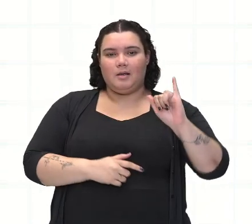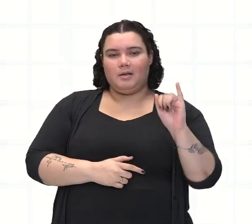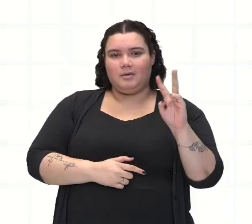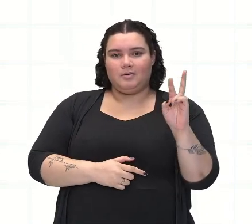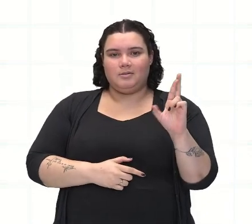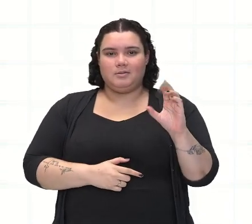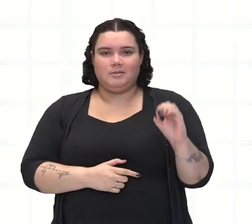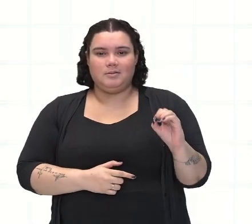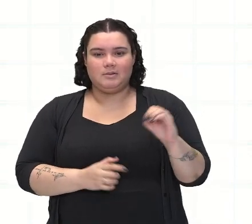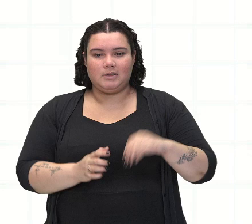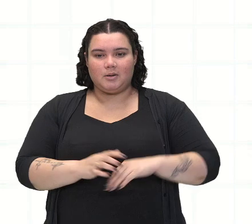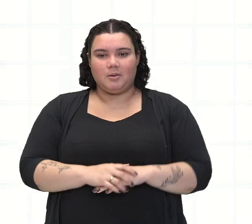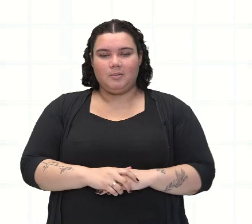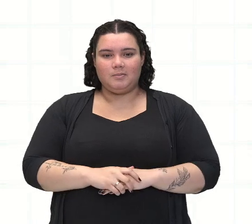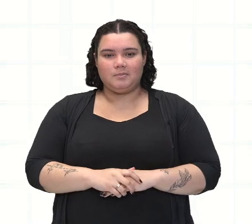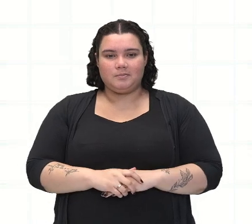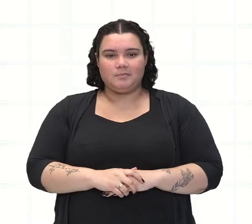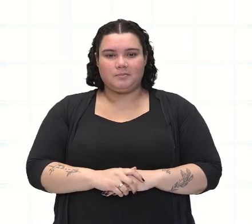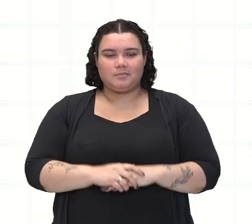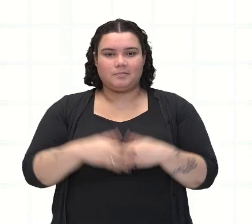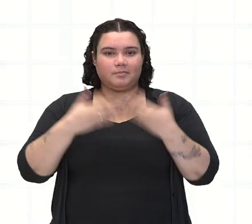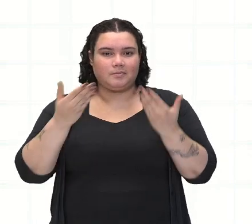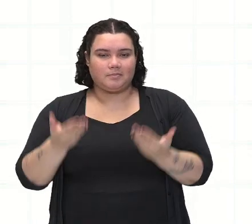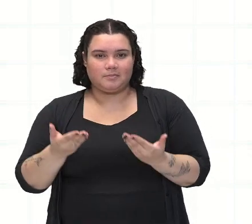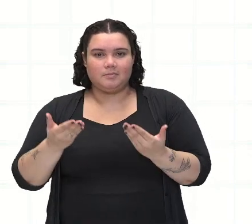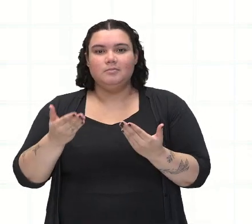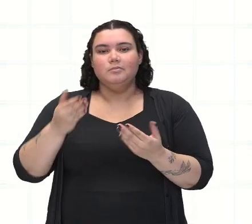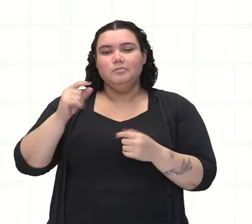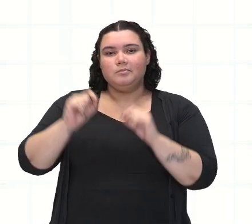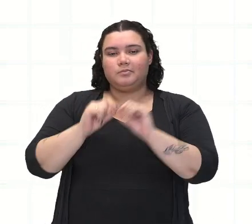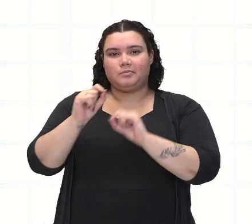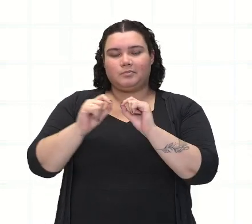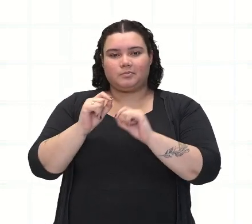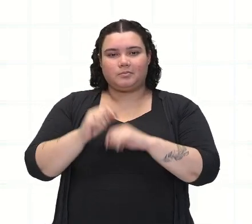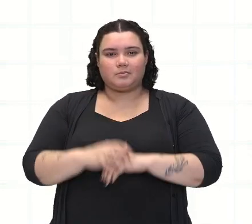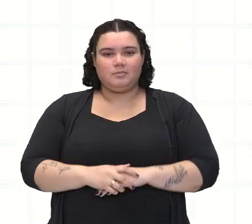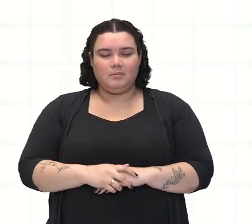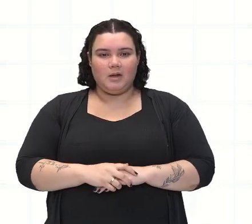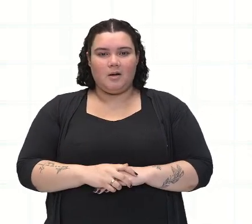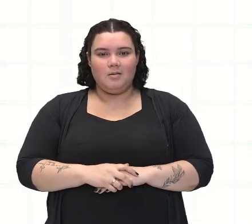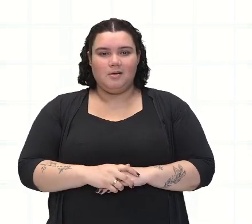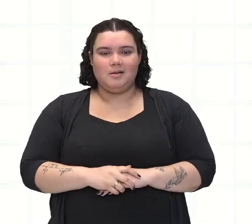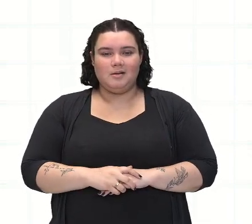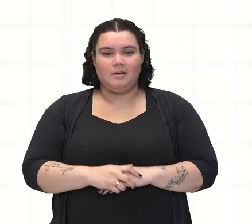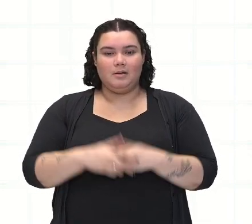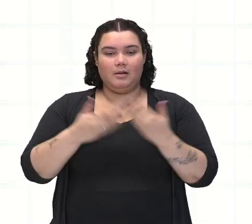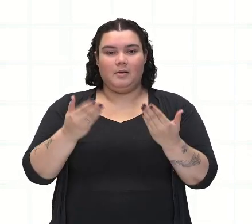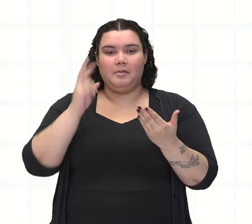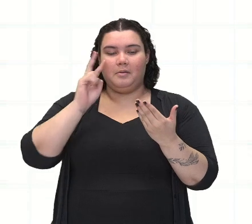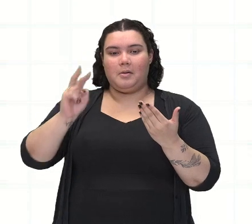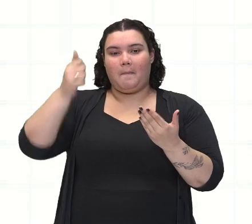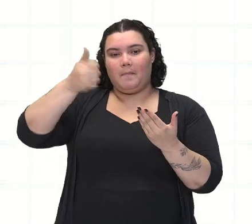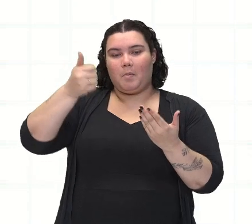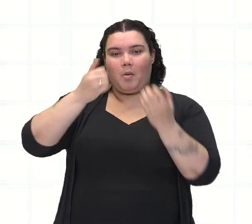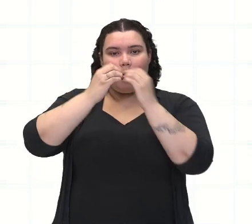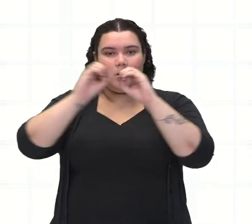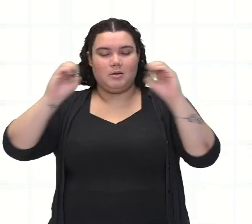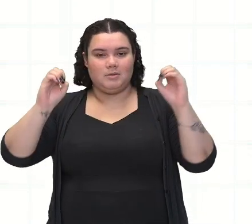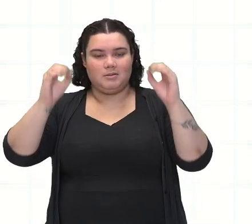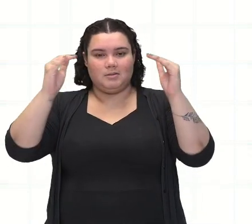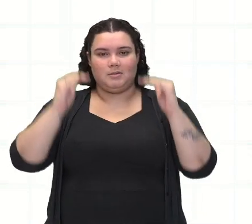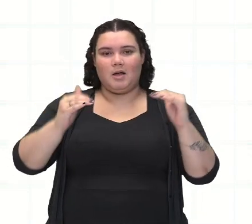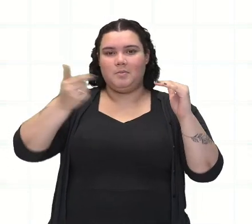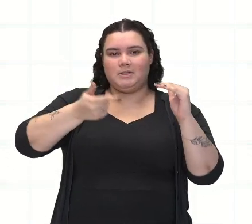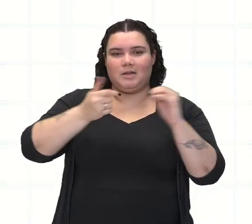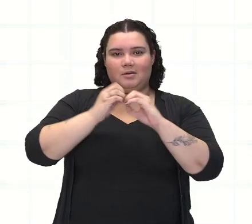oração, certo? O livro. Aqui, primeira oração, aqui, segunda oração, né?